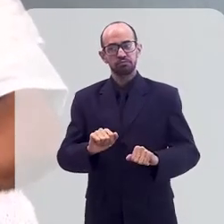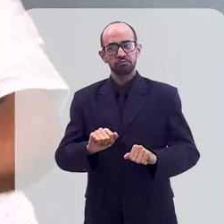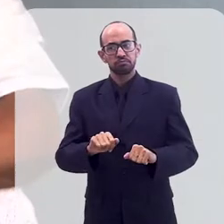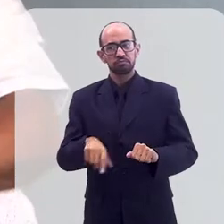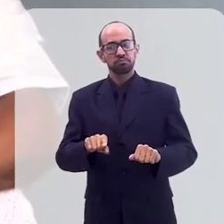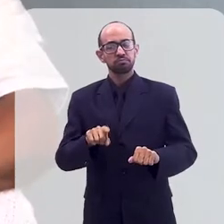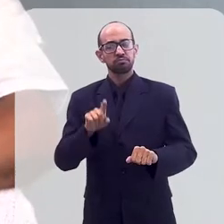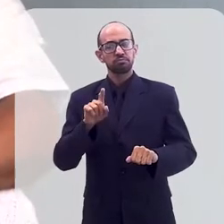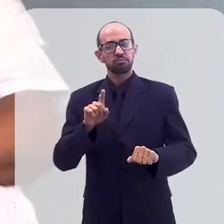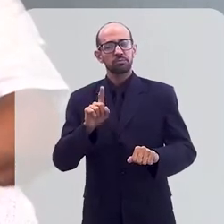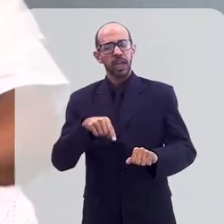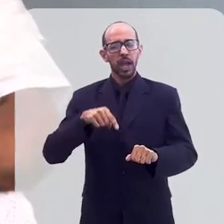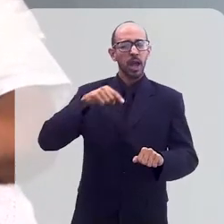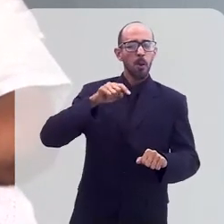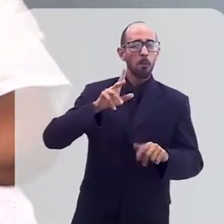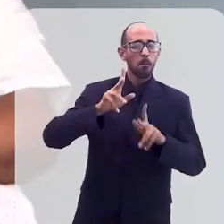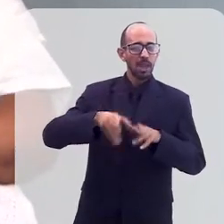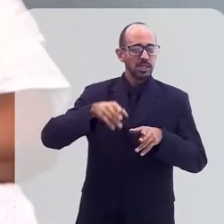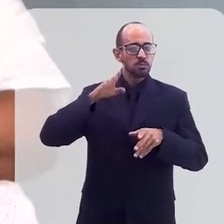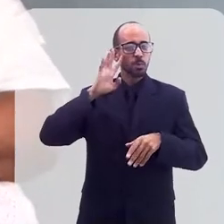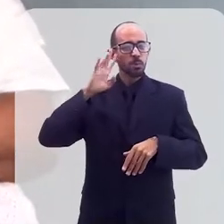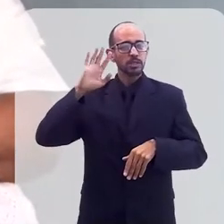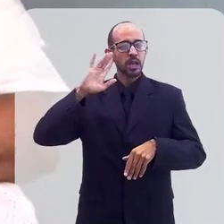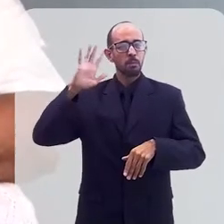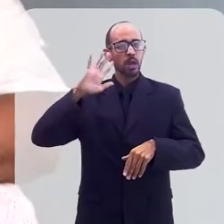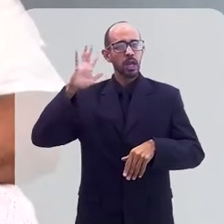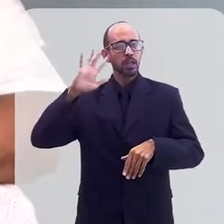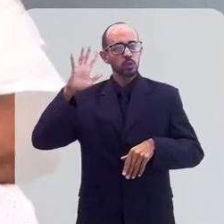Com praticamente o mesmo pensamento